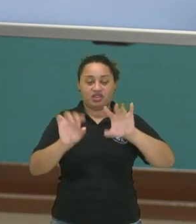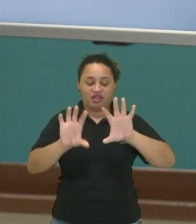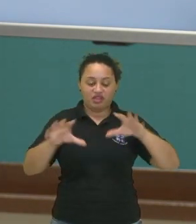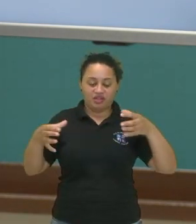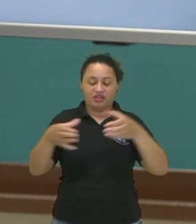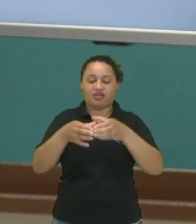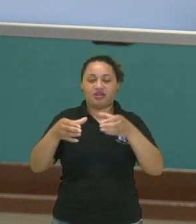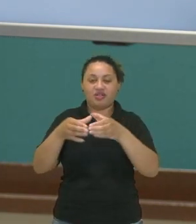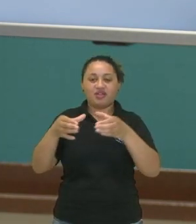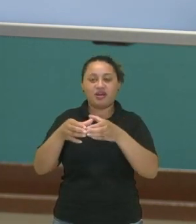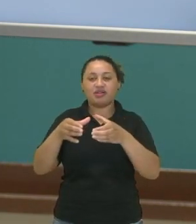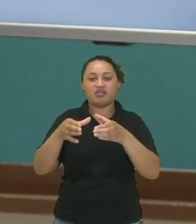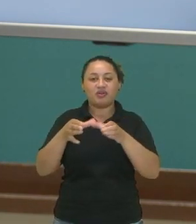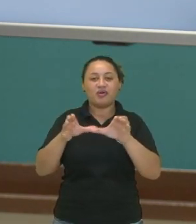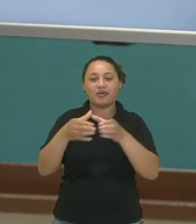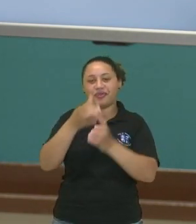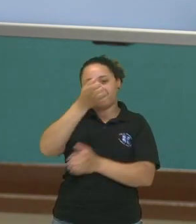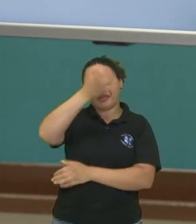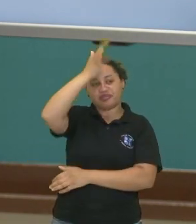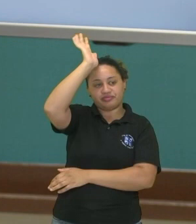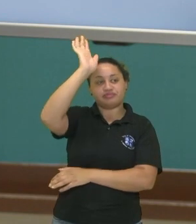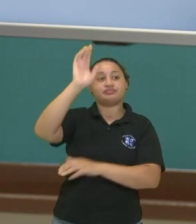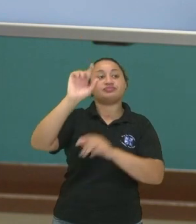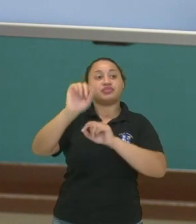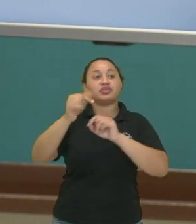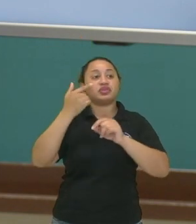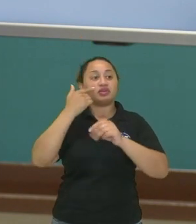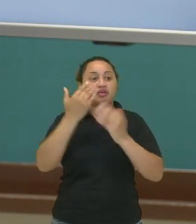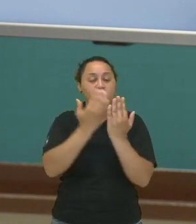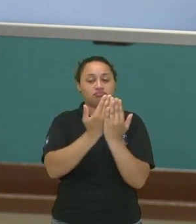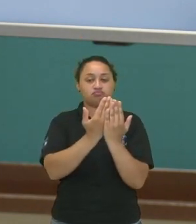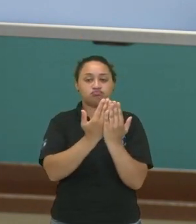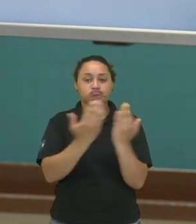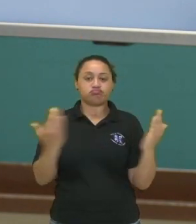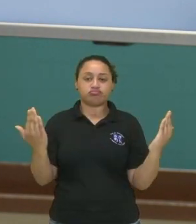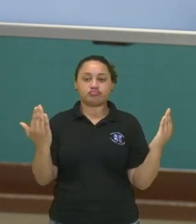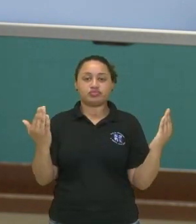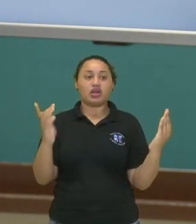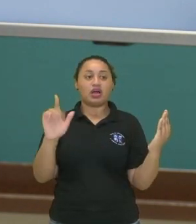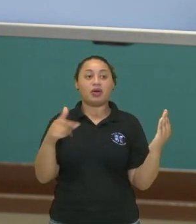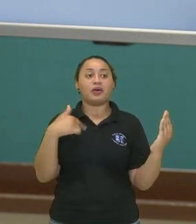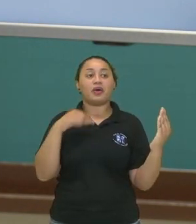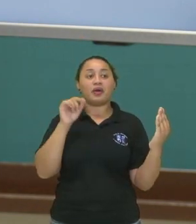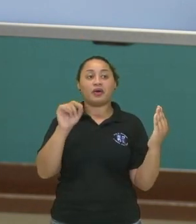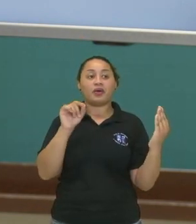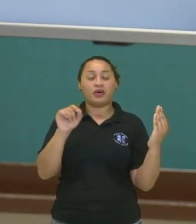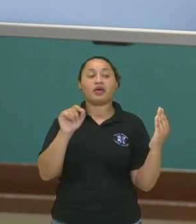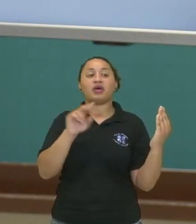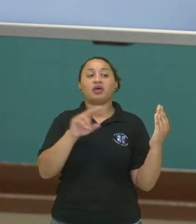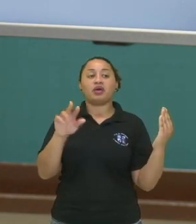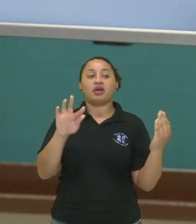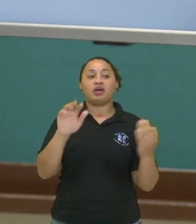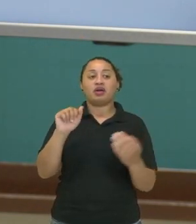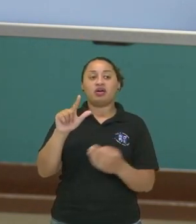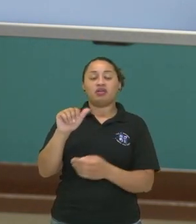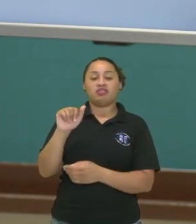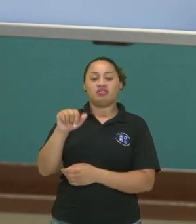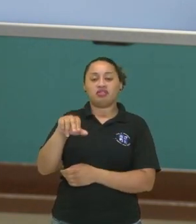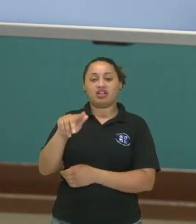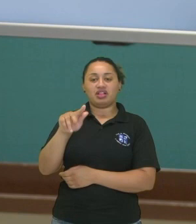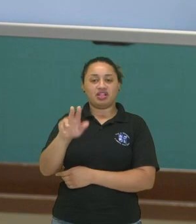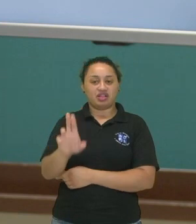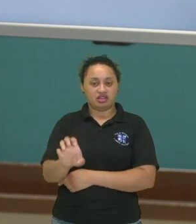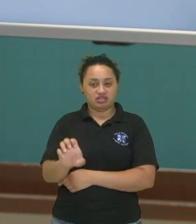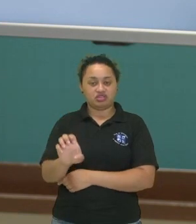que a gente. E a linha que vocês estão vendo de escudos aqui é de uma falange, né, uma linha de frente